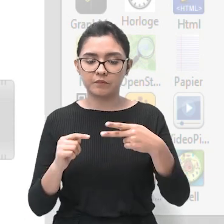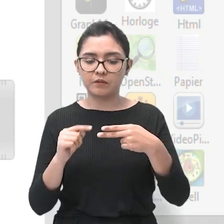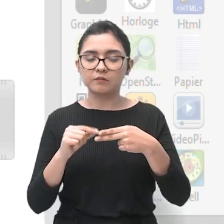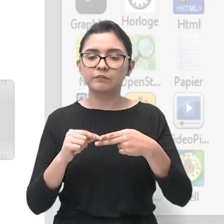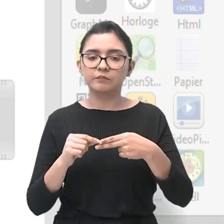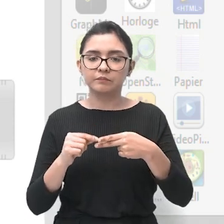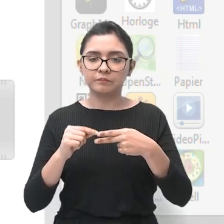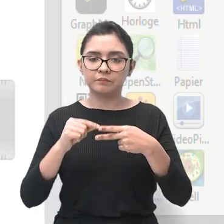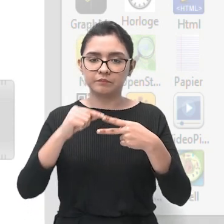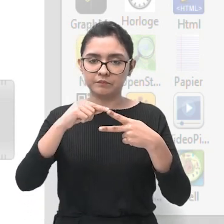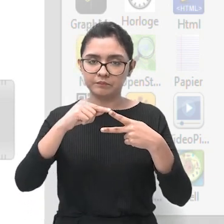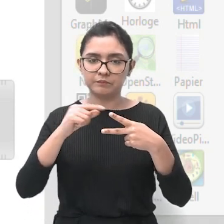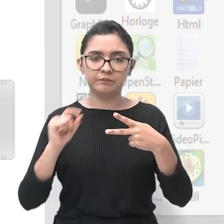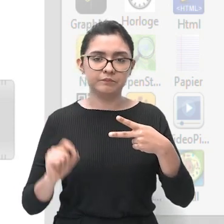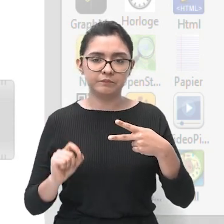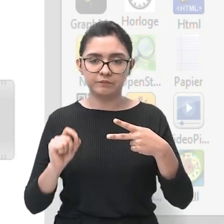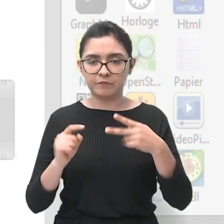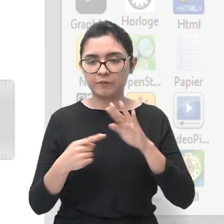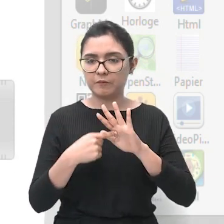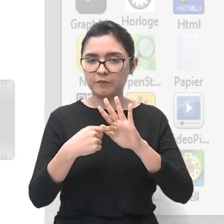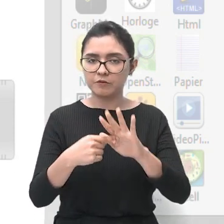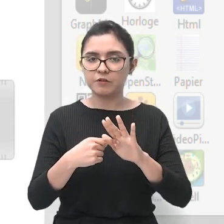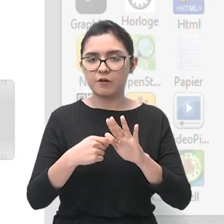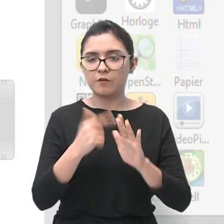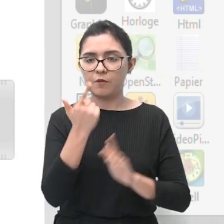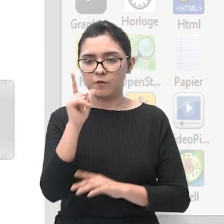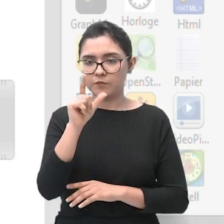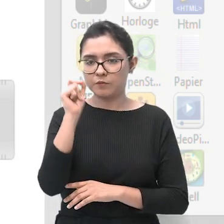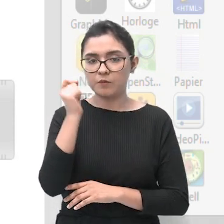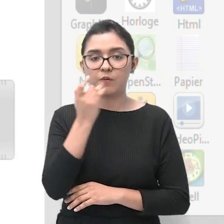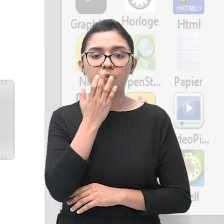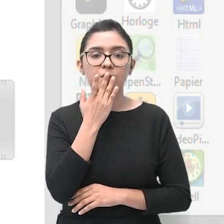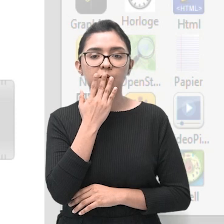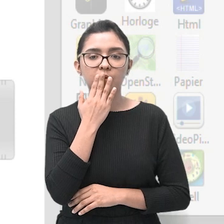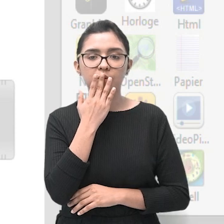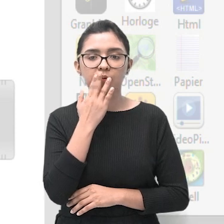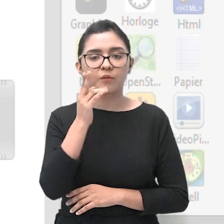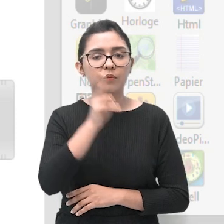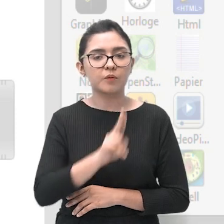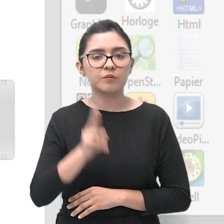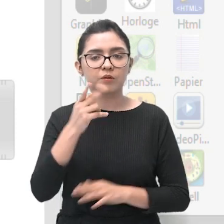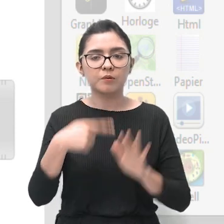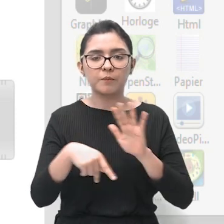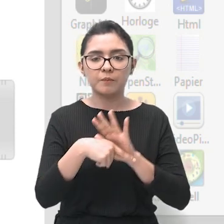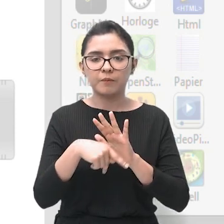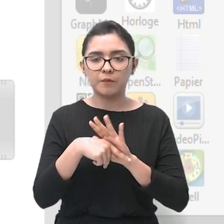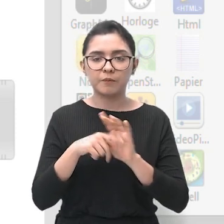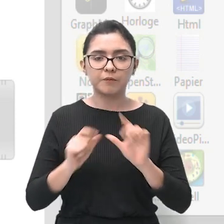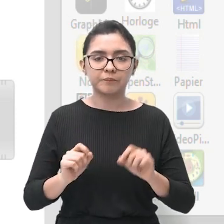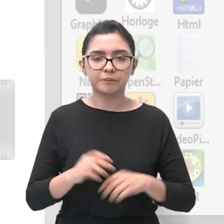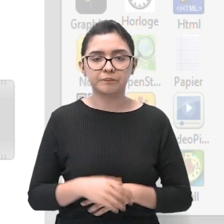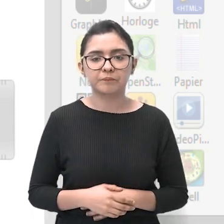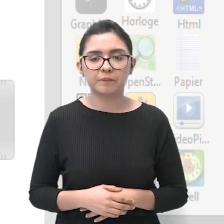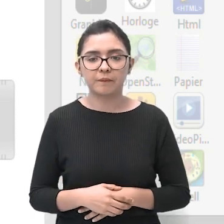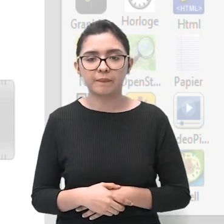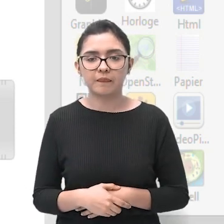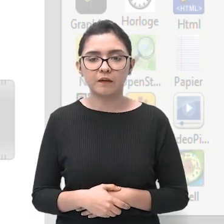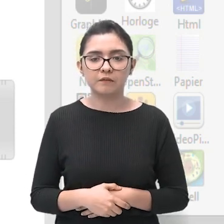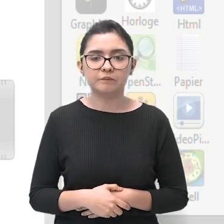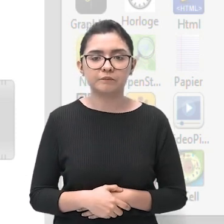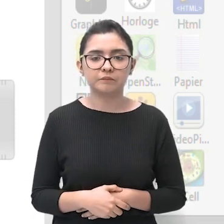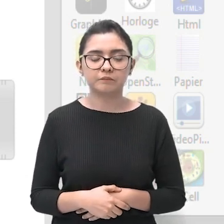até mudar a cor aqui para mostrar que aqui vai ficar a parte que é feita com o grafite do compasso. Aí vamos pegar aqui, né, um